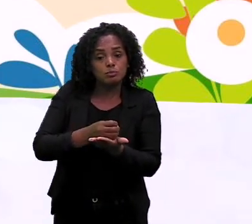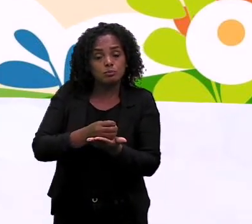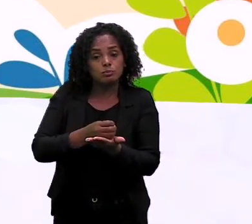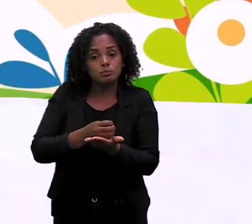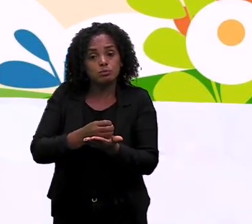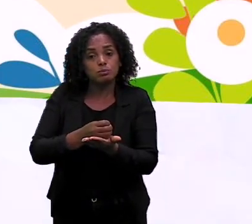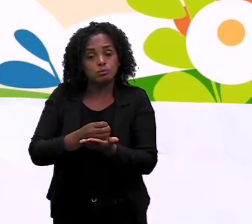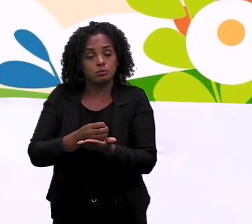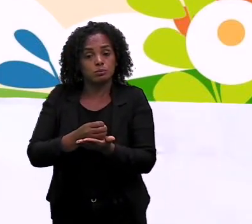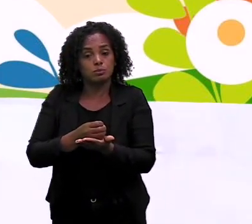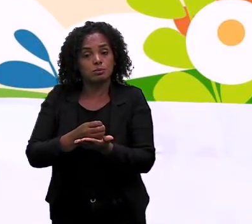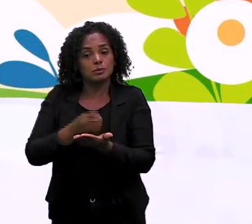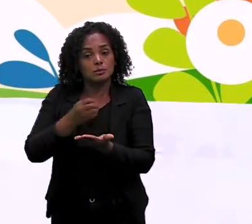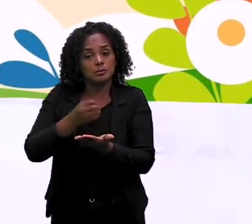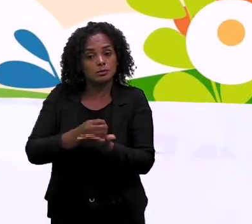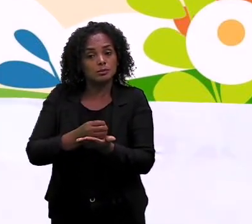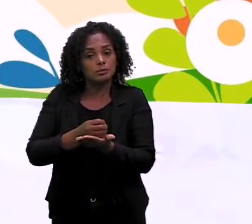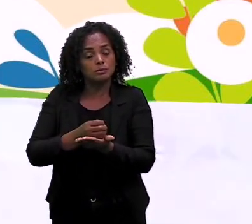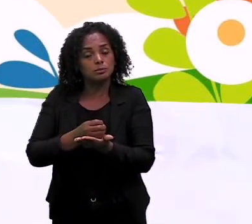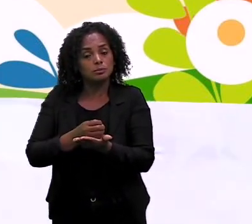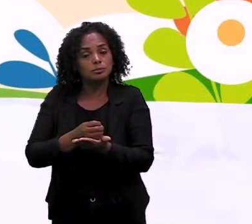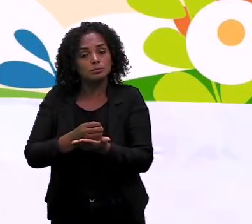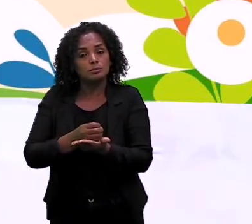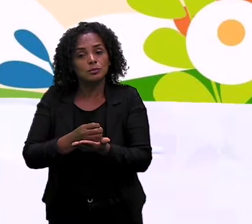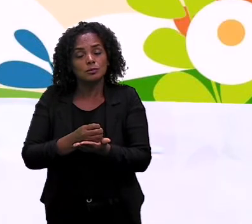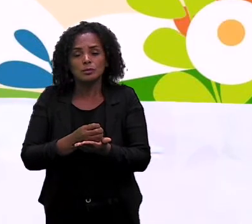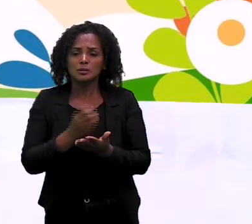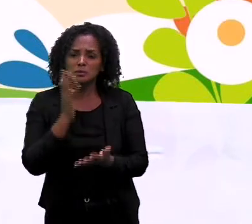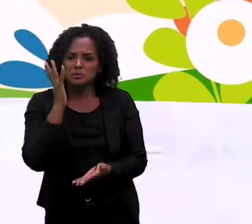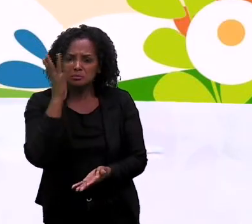Espalhar a tinta aqui, ó.